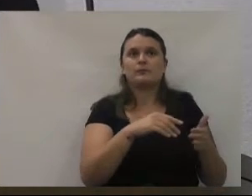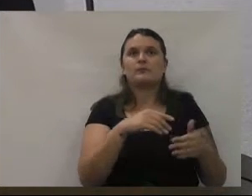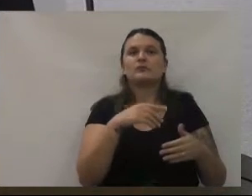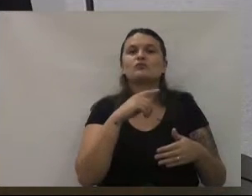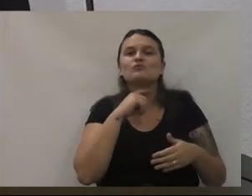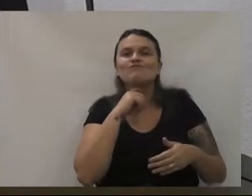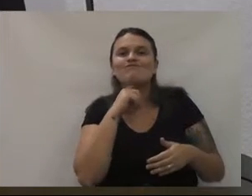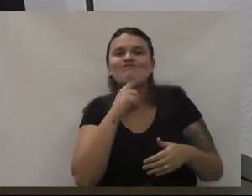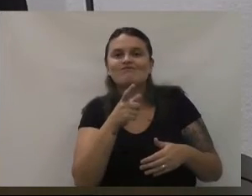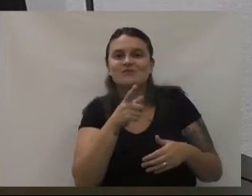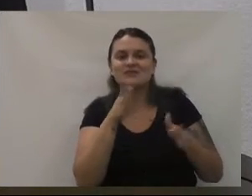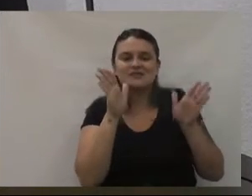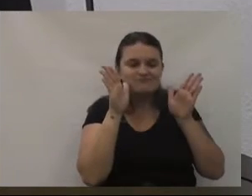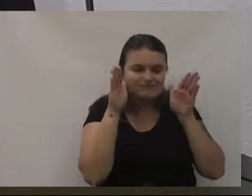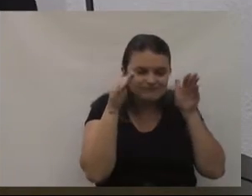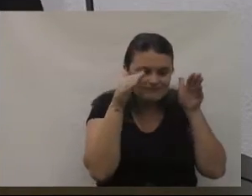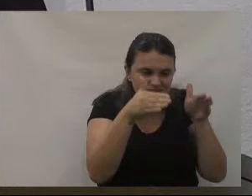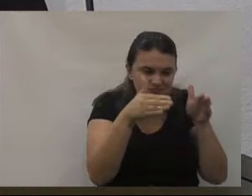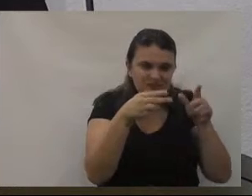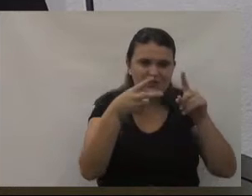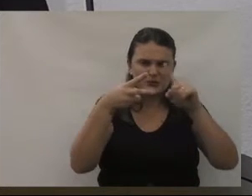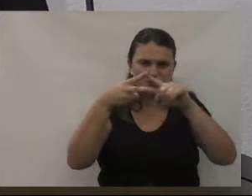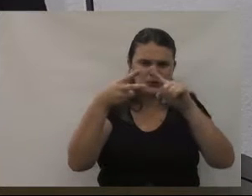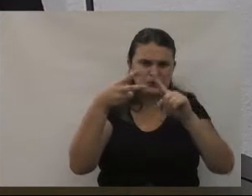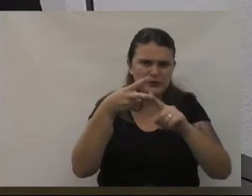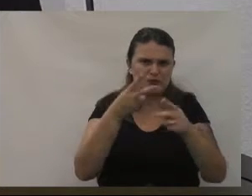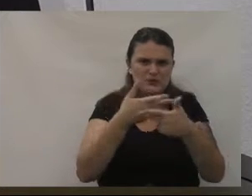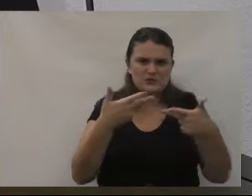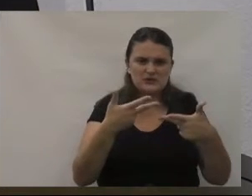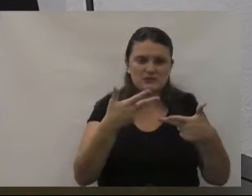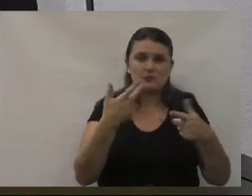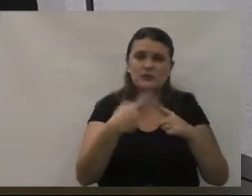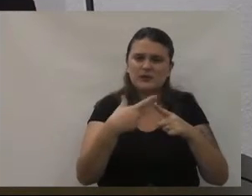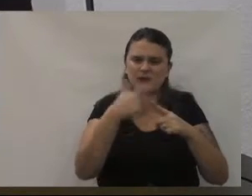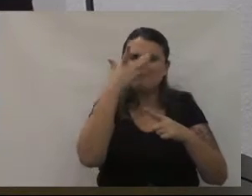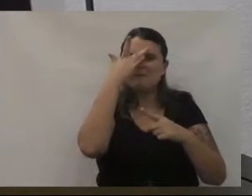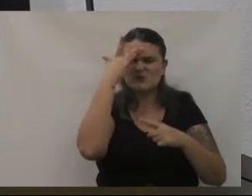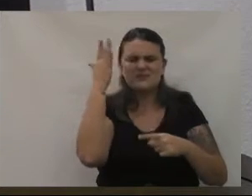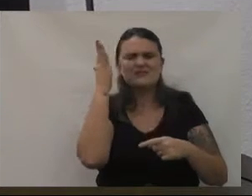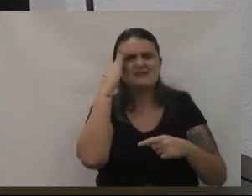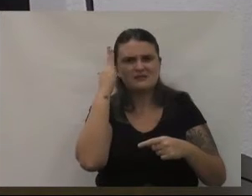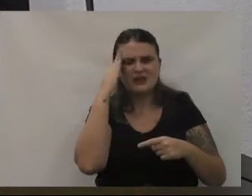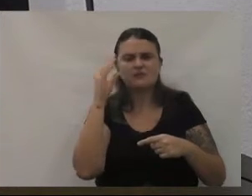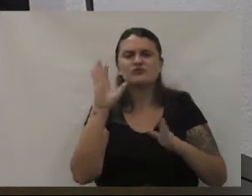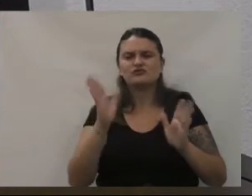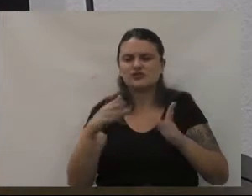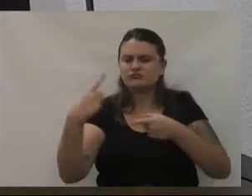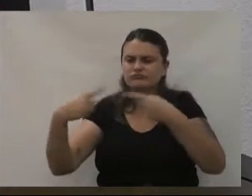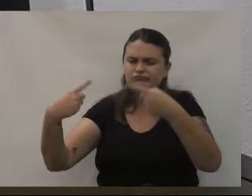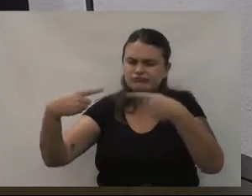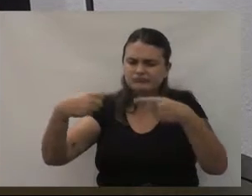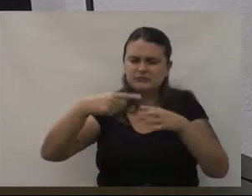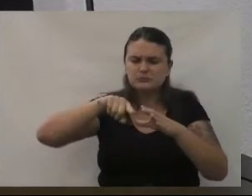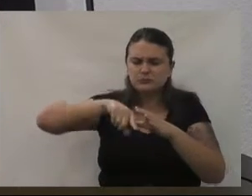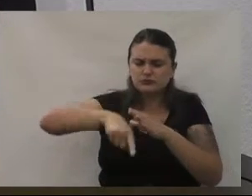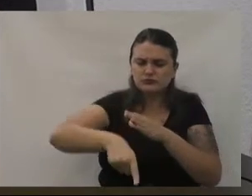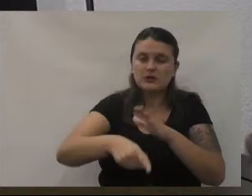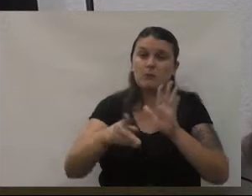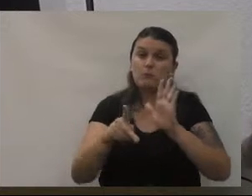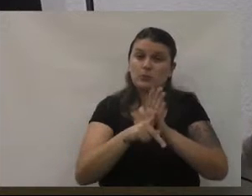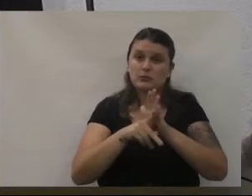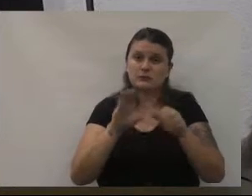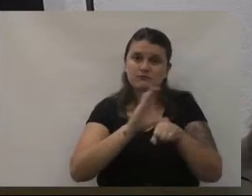não adianta nem se ater muito a esses dois benefícios, que esses dois benefícios eles sabem que, se for discutir a fundo, a